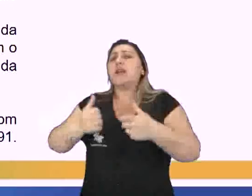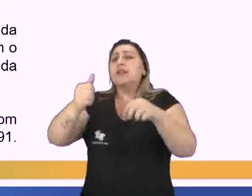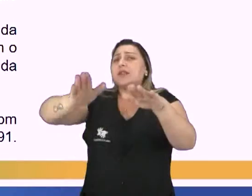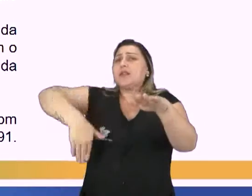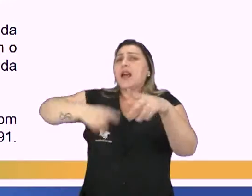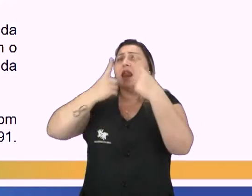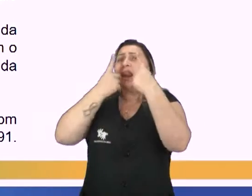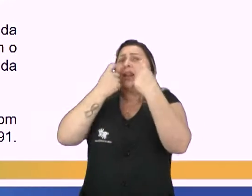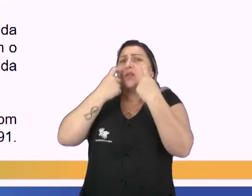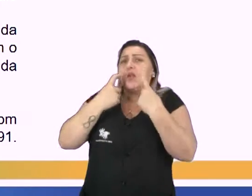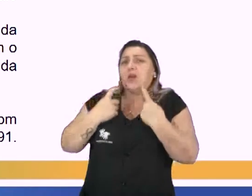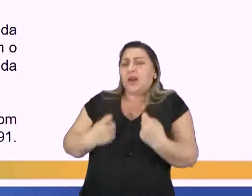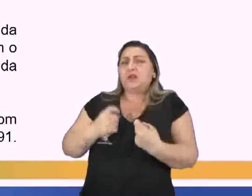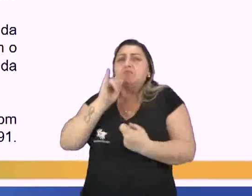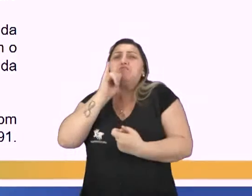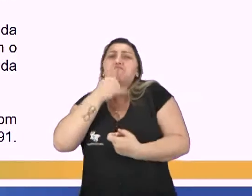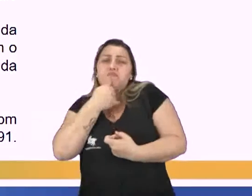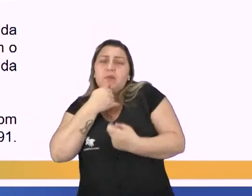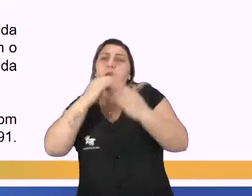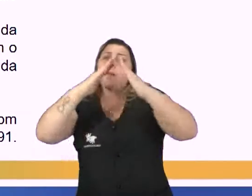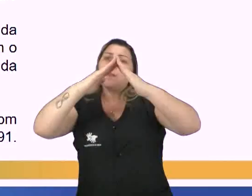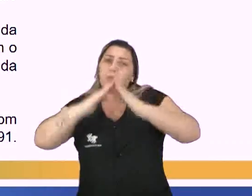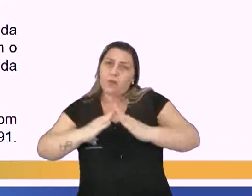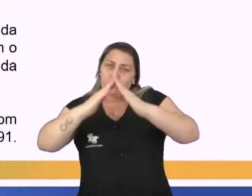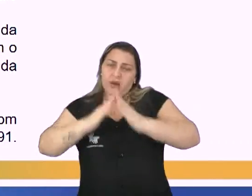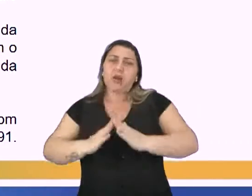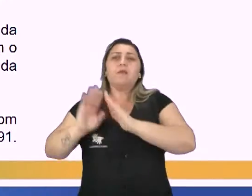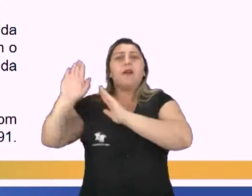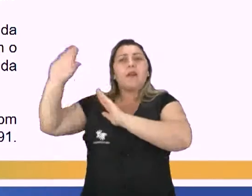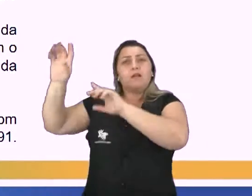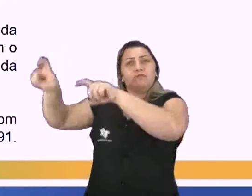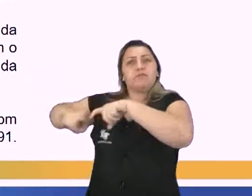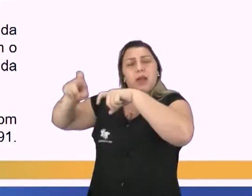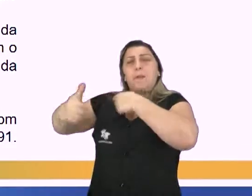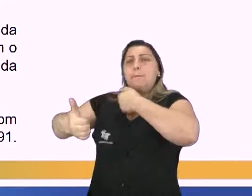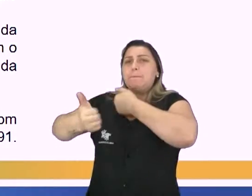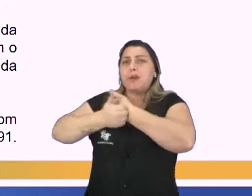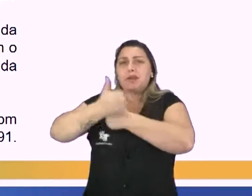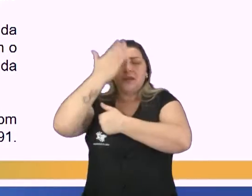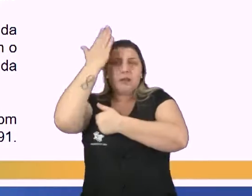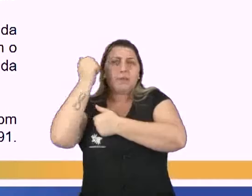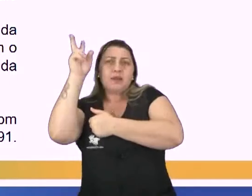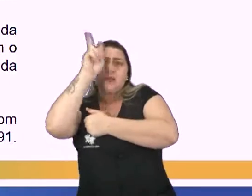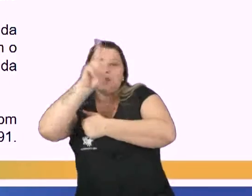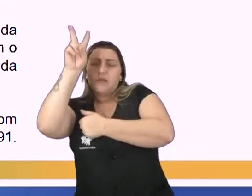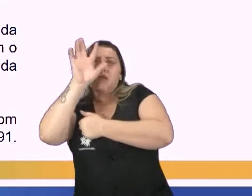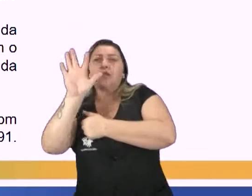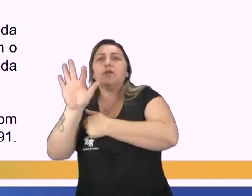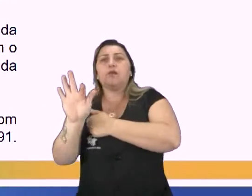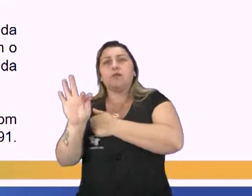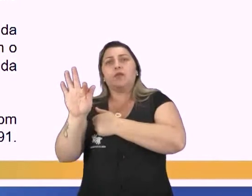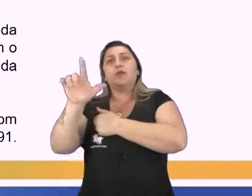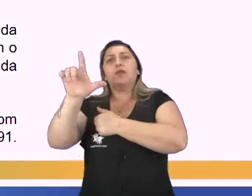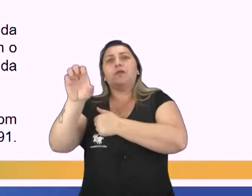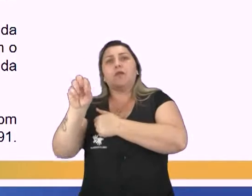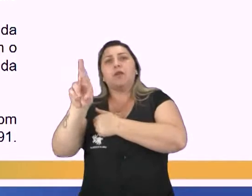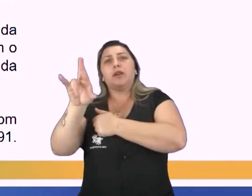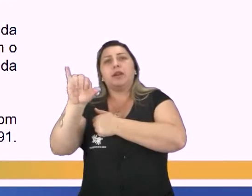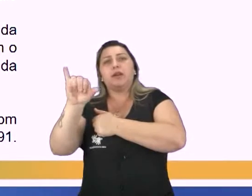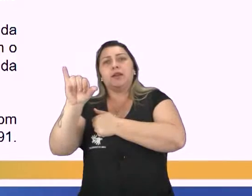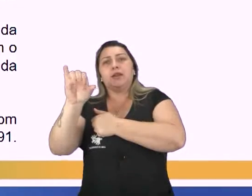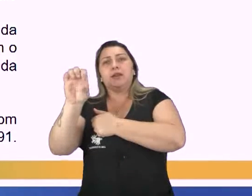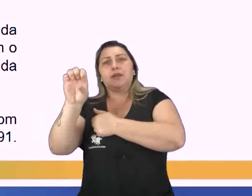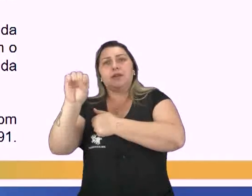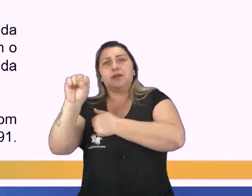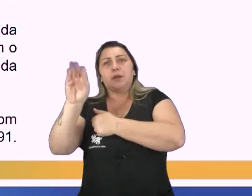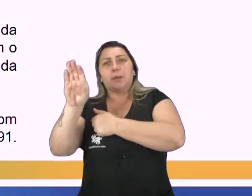em lágrimas? Todos que moravam no Purunga Sonora e nos arredores sabiam da história de Floresbelta. Era o grande amor